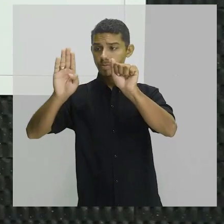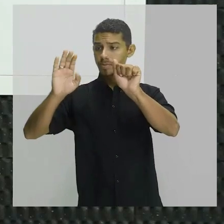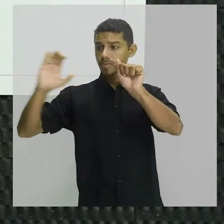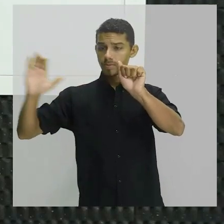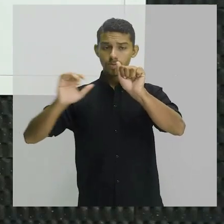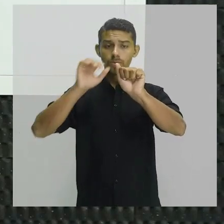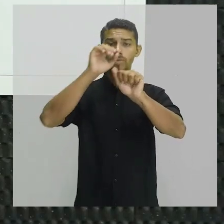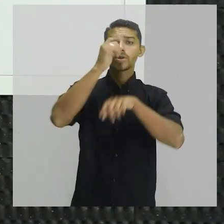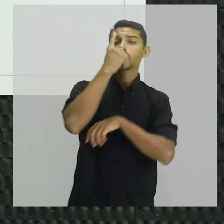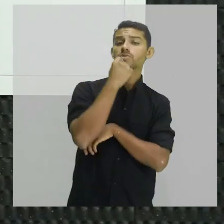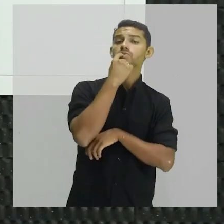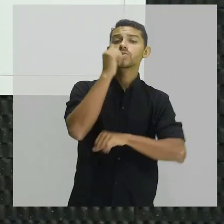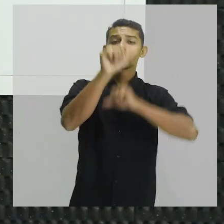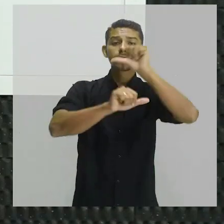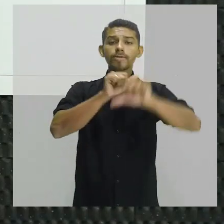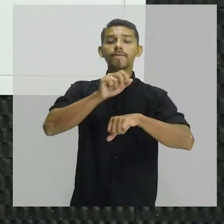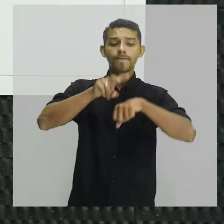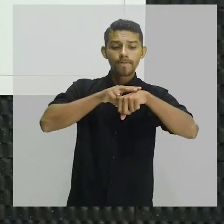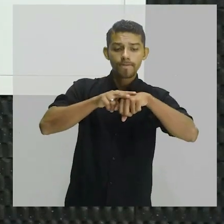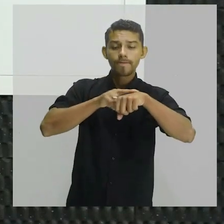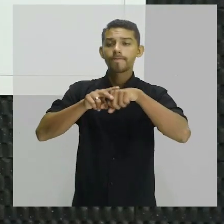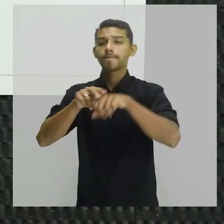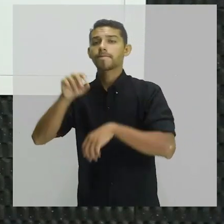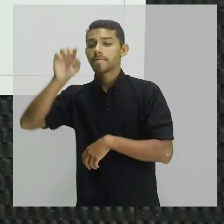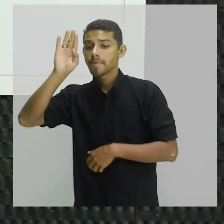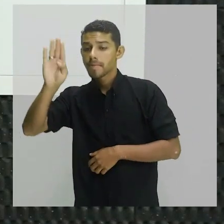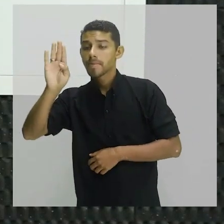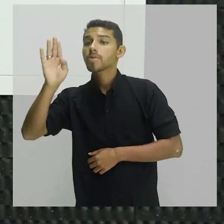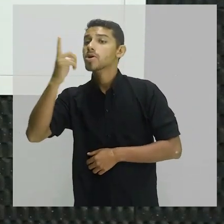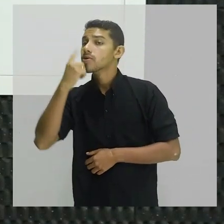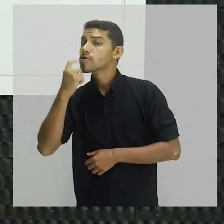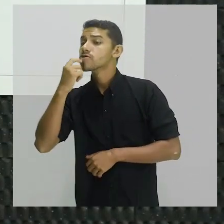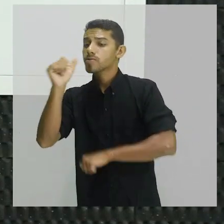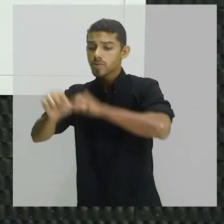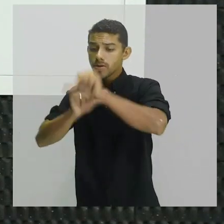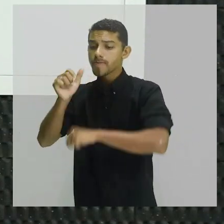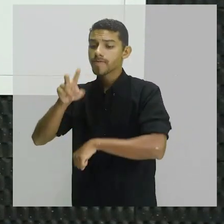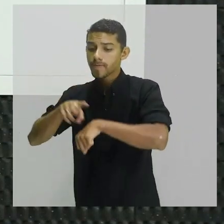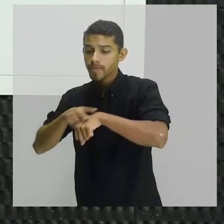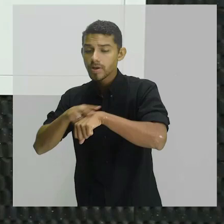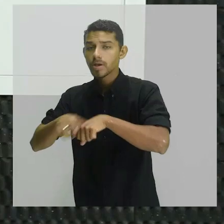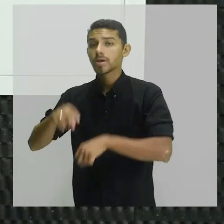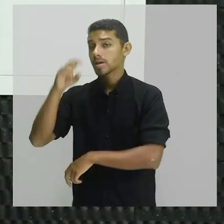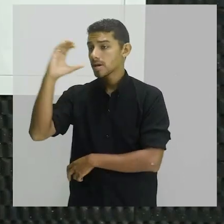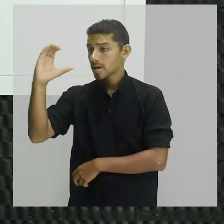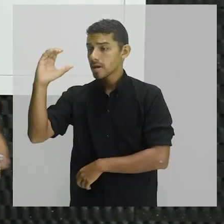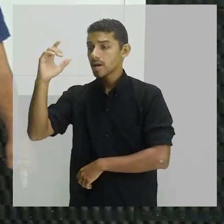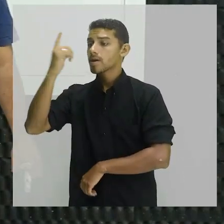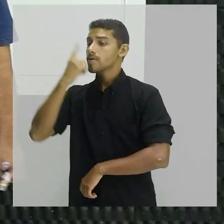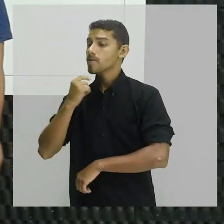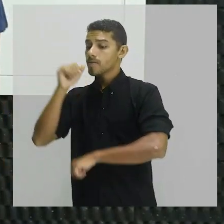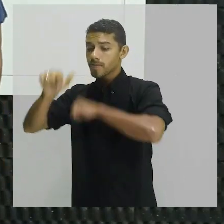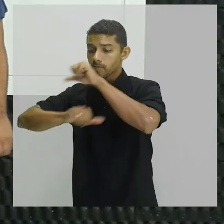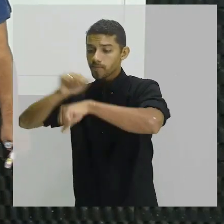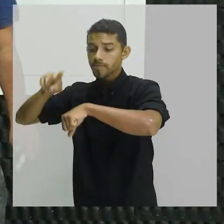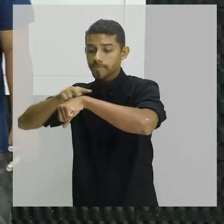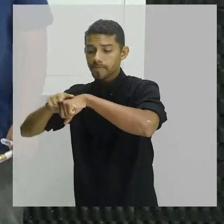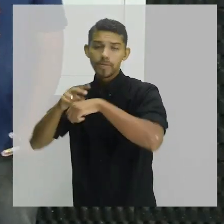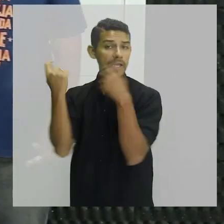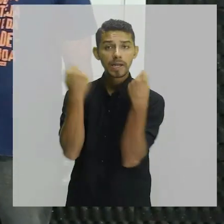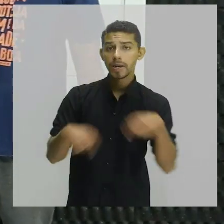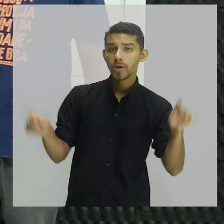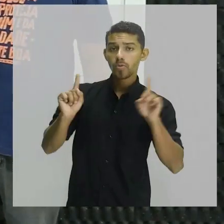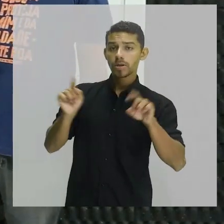de cor, né, mudem para a cor verde, quando o veículo estiver a 100 metros de cruzados, para que ele não tenha, né, que reduzir